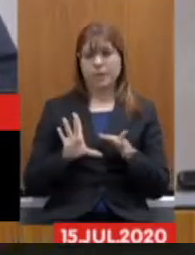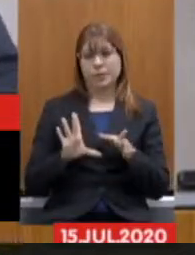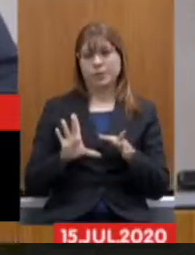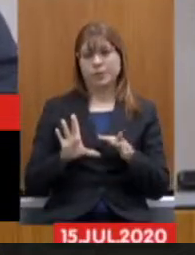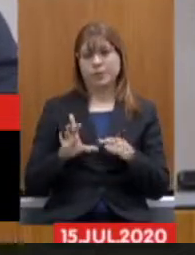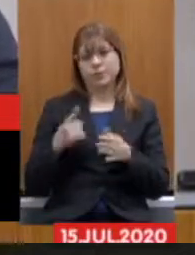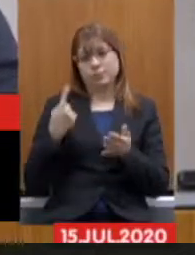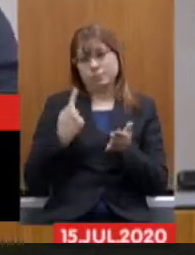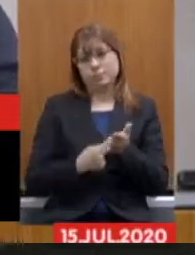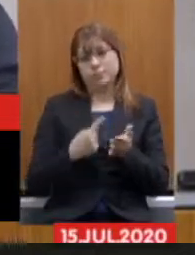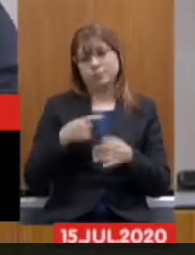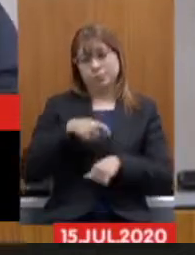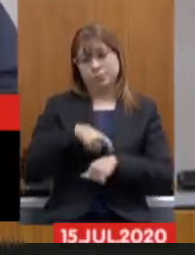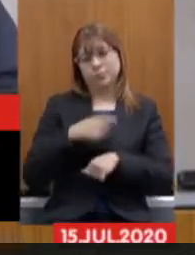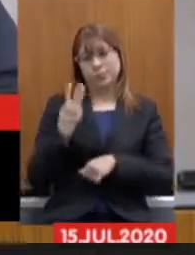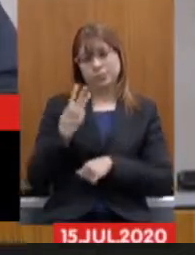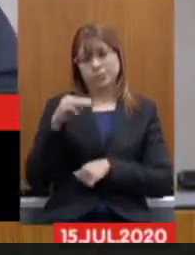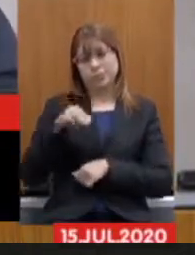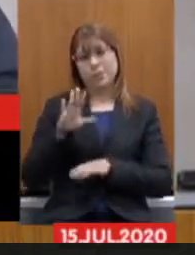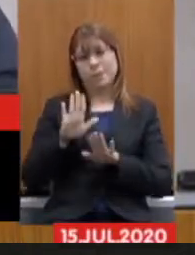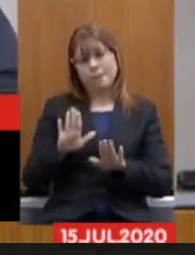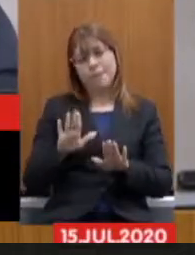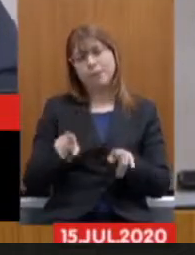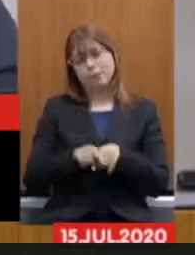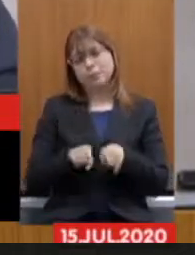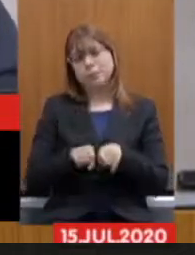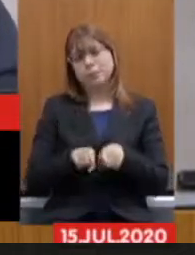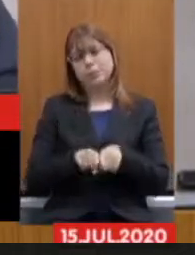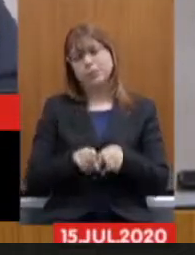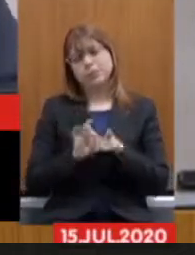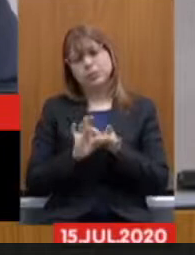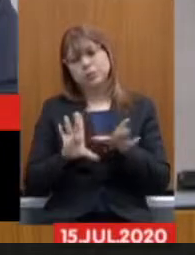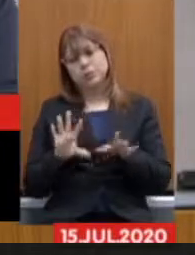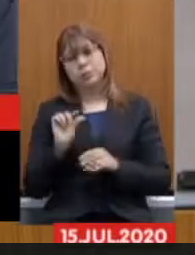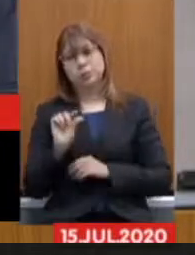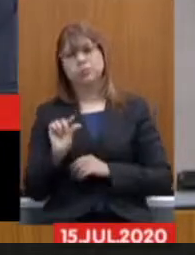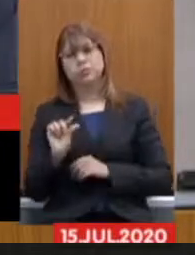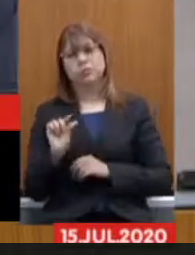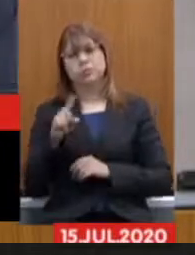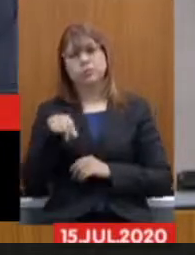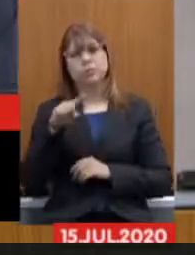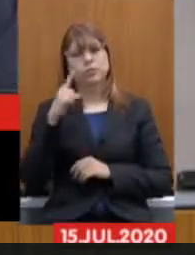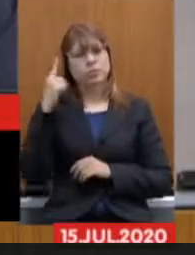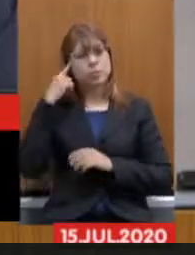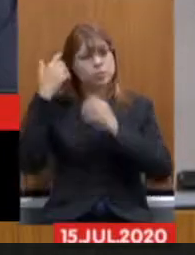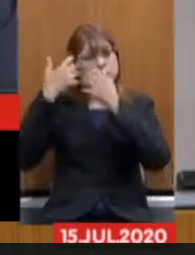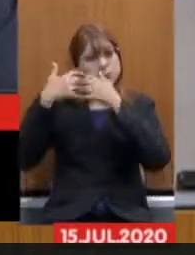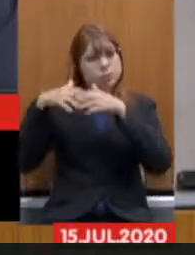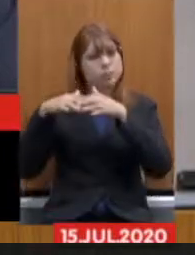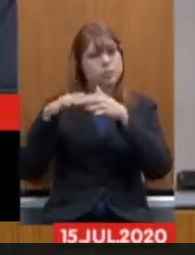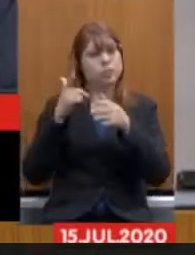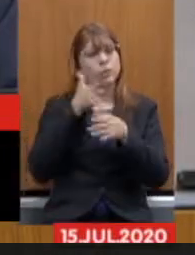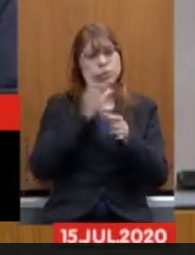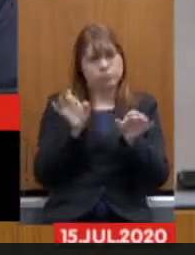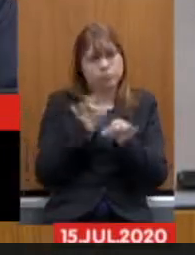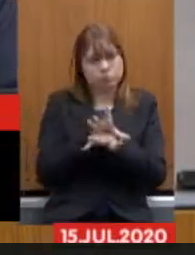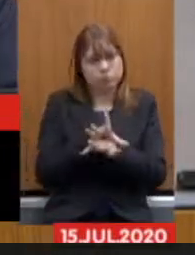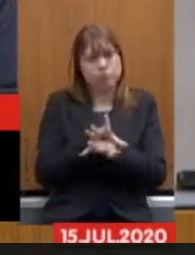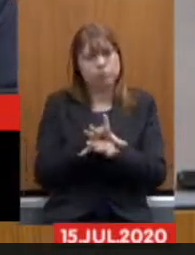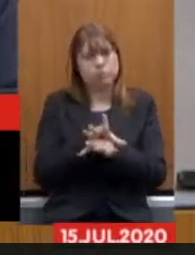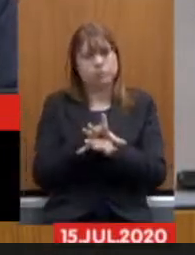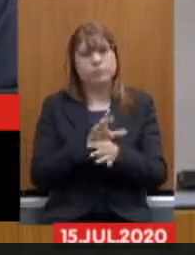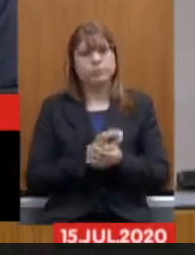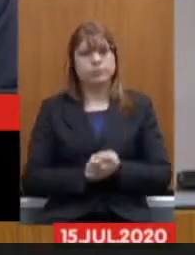pactuado pela mesa mas sempre com a tolerância para que o pensamento pudesse isso é concluído